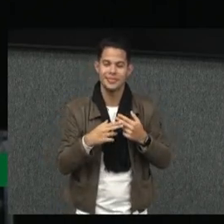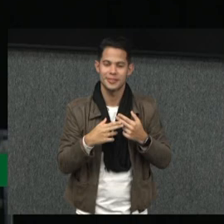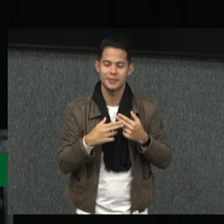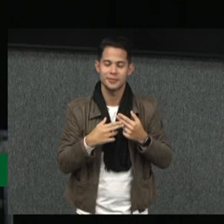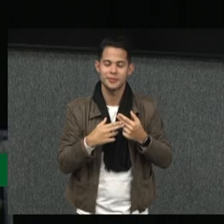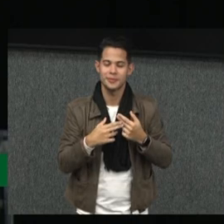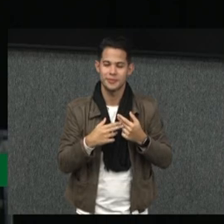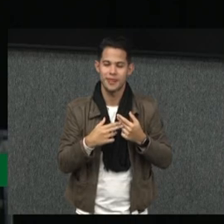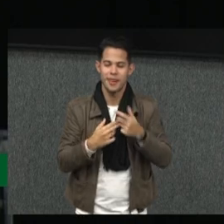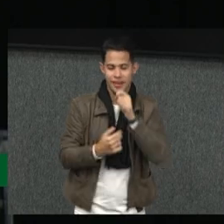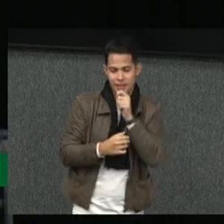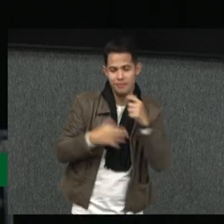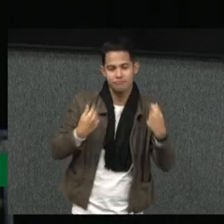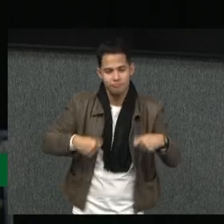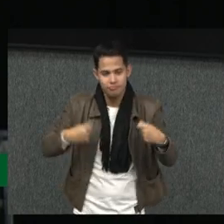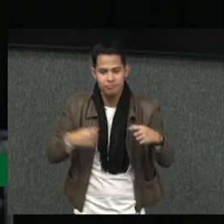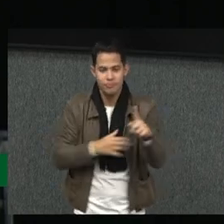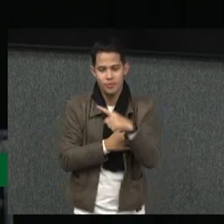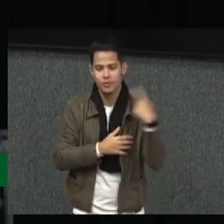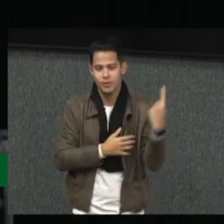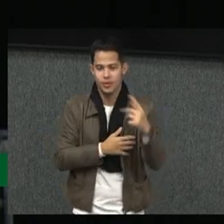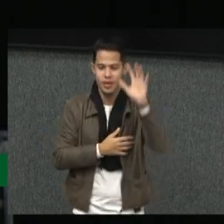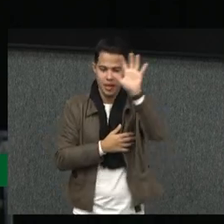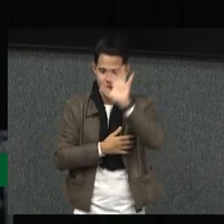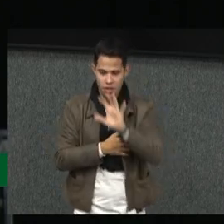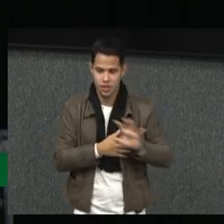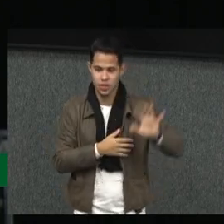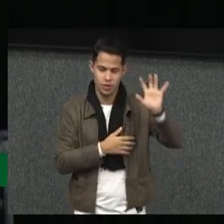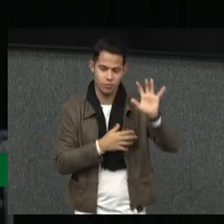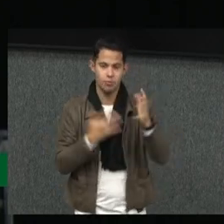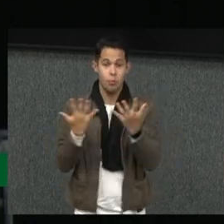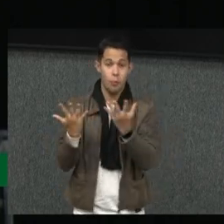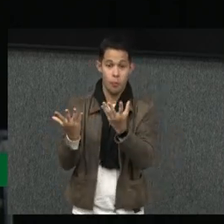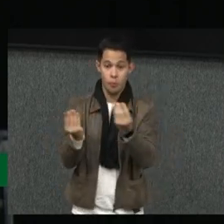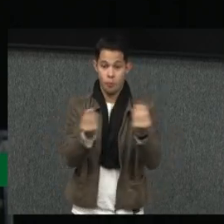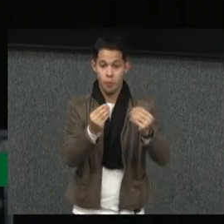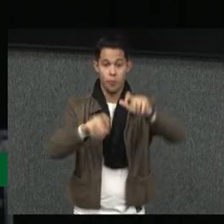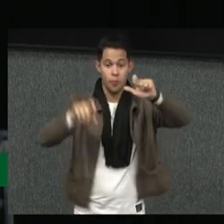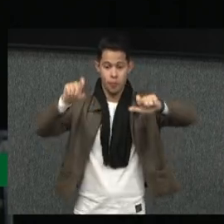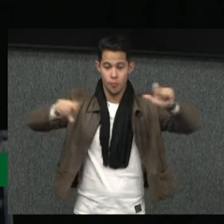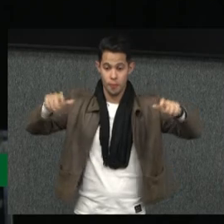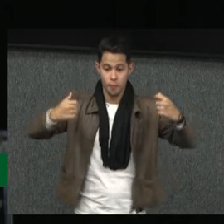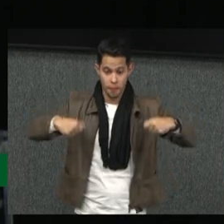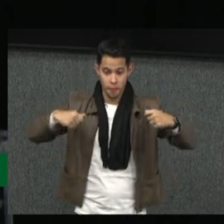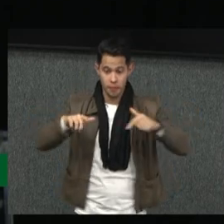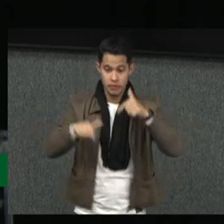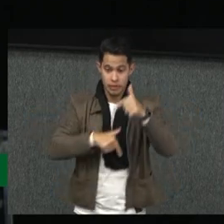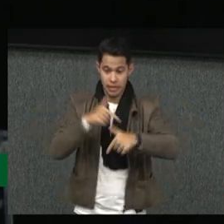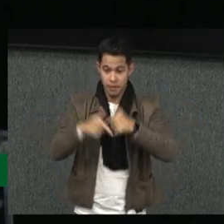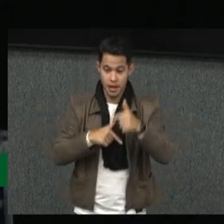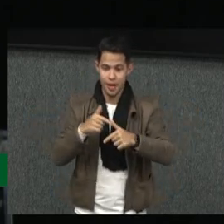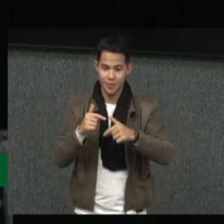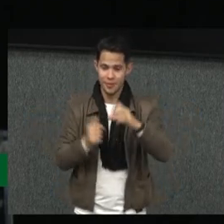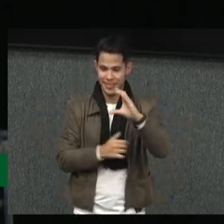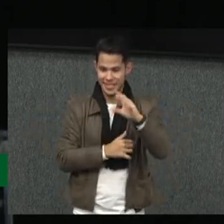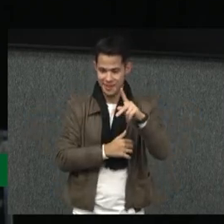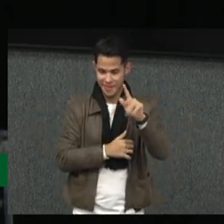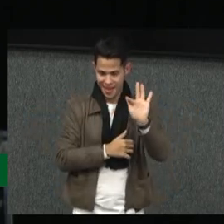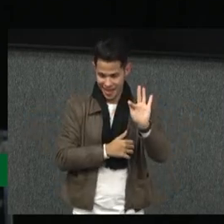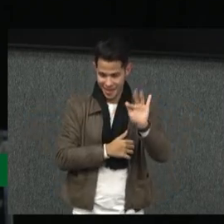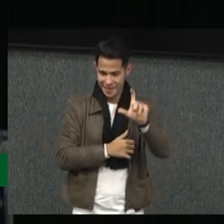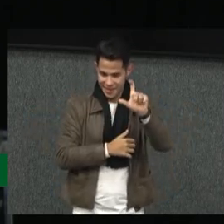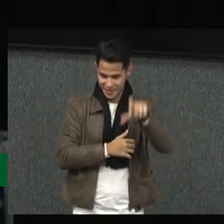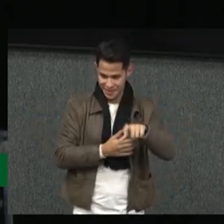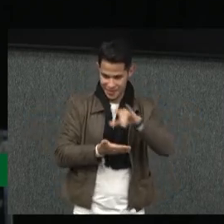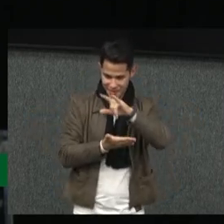ainda é essencial a toda a nossa região. Muitas das pessoas que precisam, o serviço para CPF ele ainda é essencial, é importante. A gente